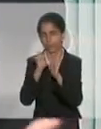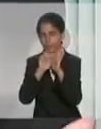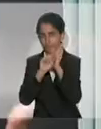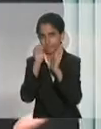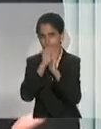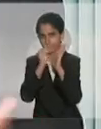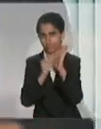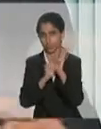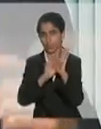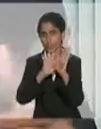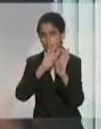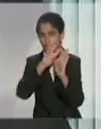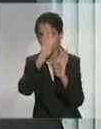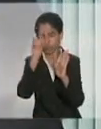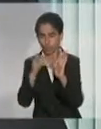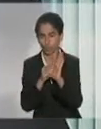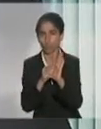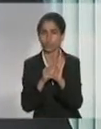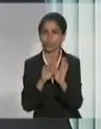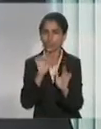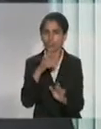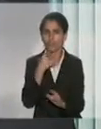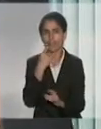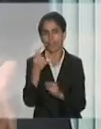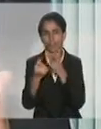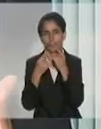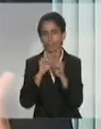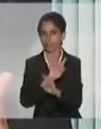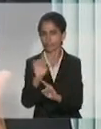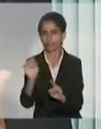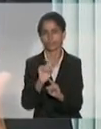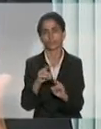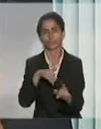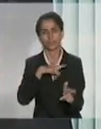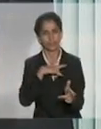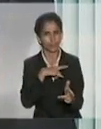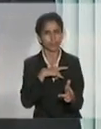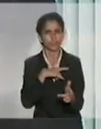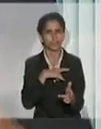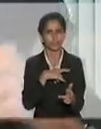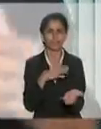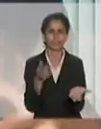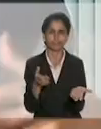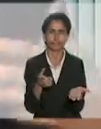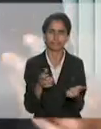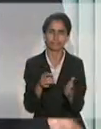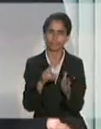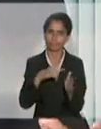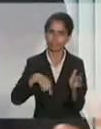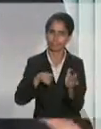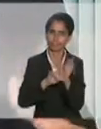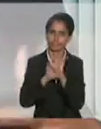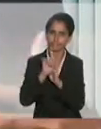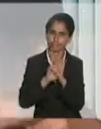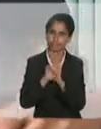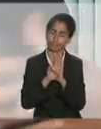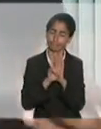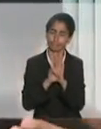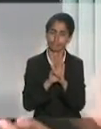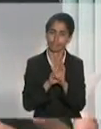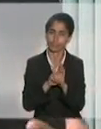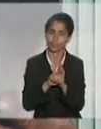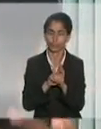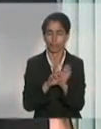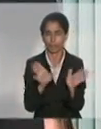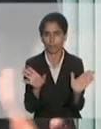ela não pode ser uma alegação. Entendeu? Ela existe? Nós estamos auditando. De pronto